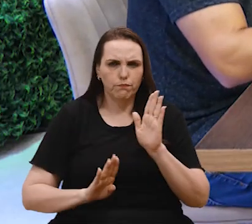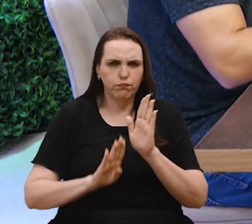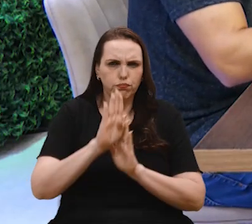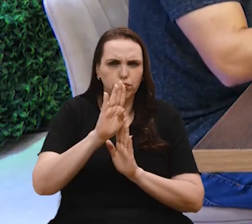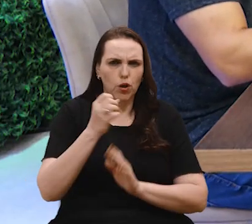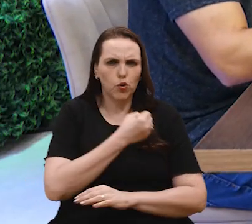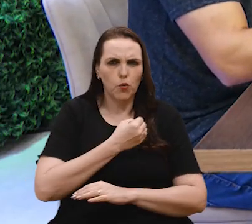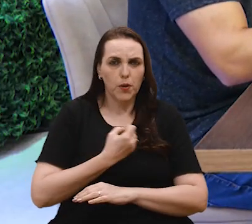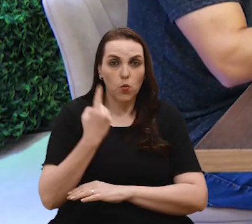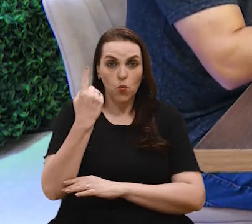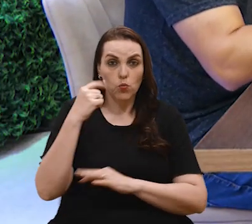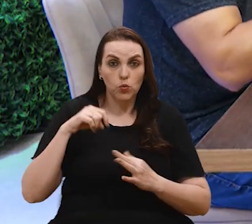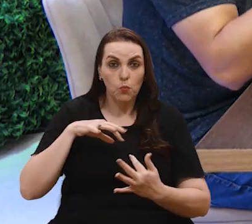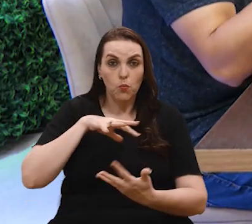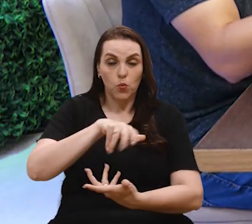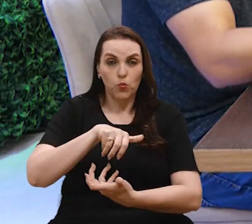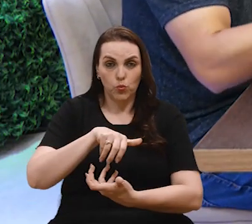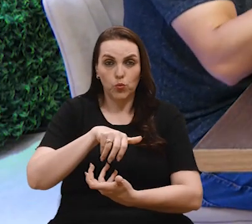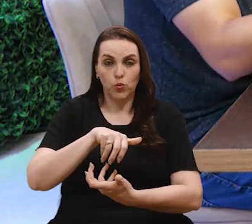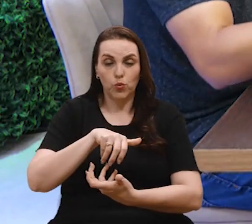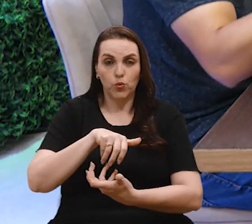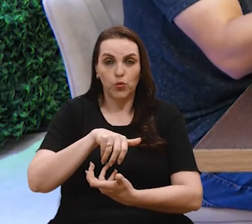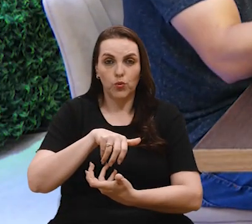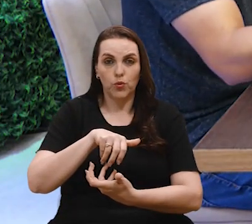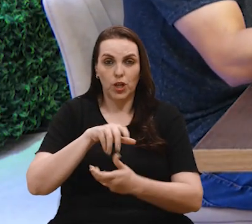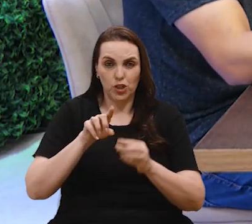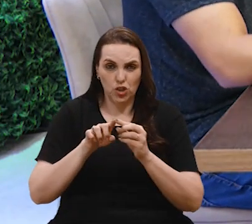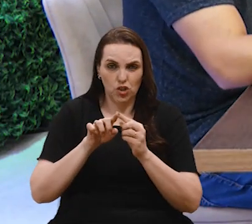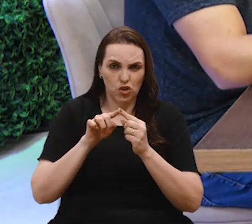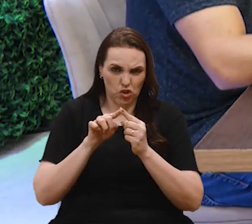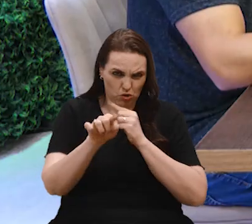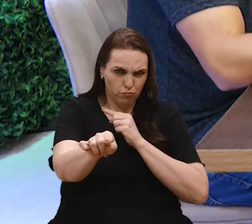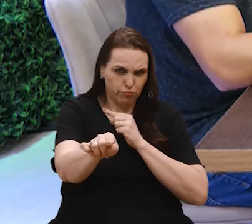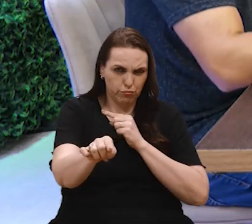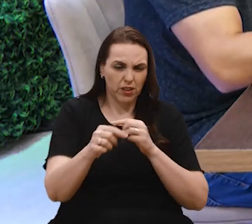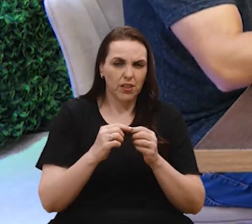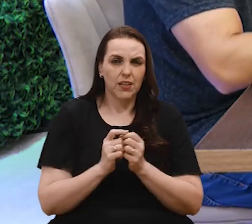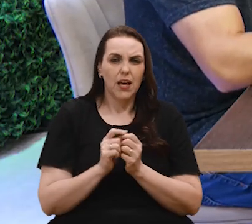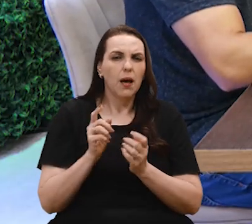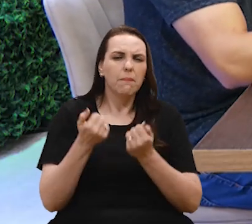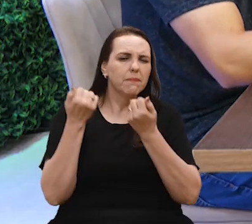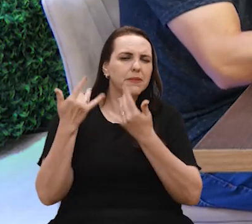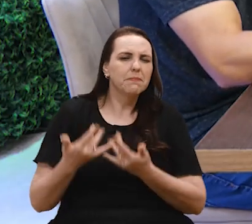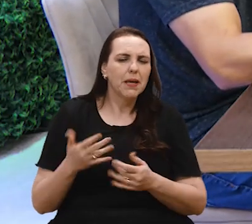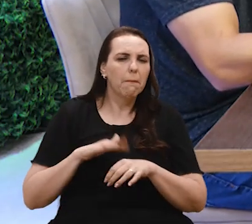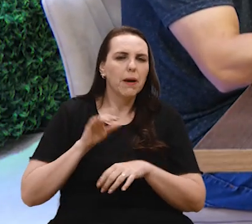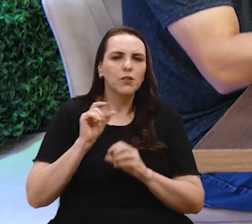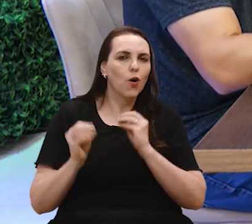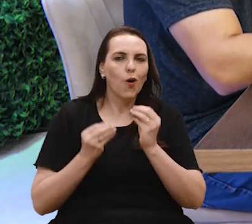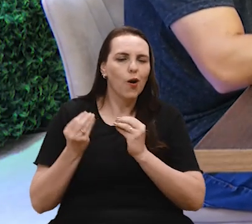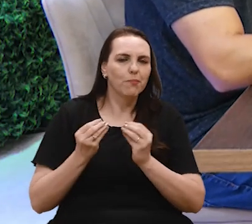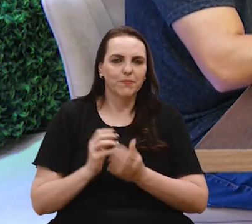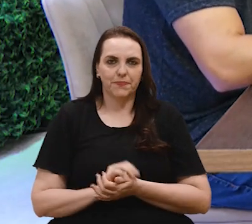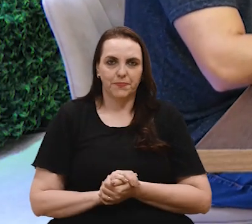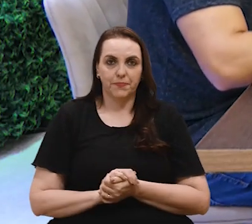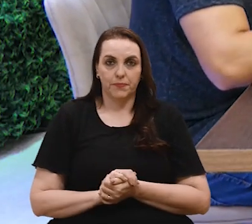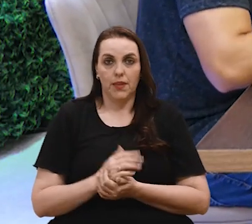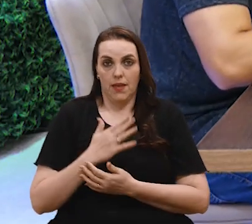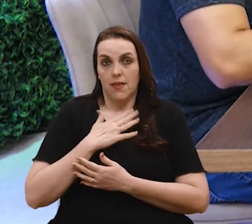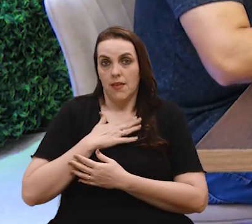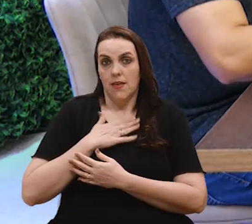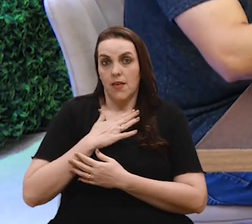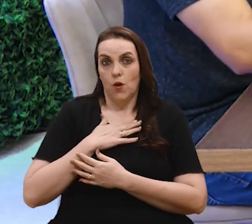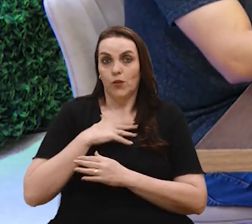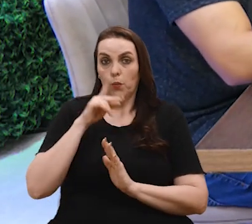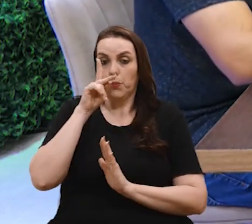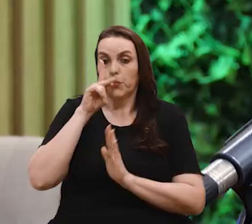1 mundial de distâncias. De distâncias. Conte um pouquinho mais sobre essa... Claro que eu